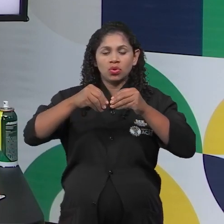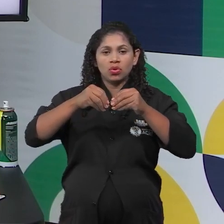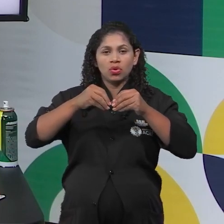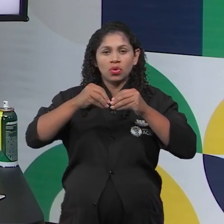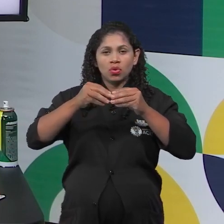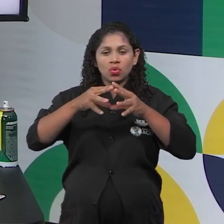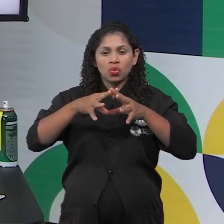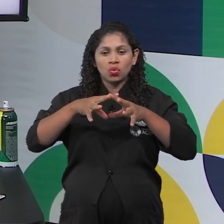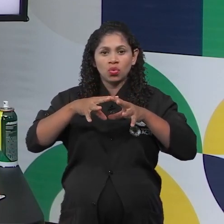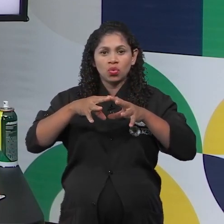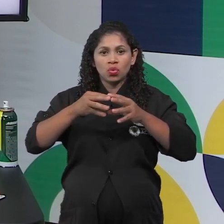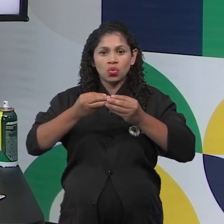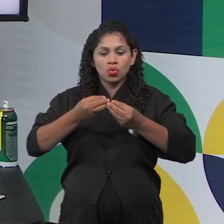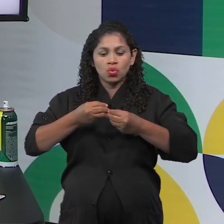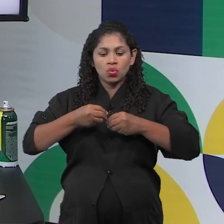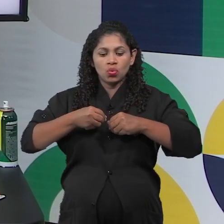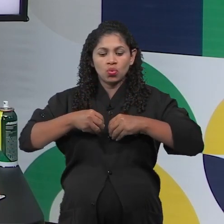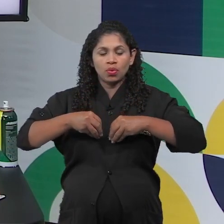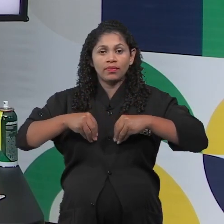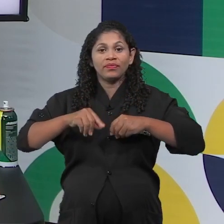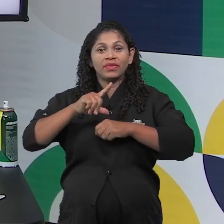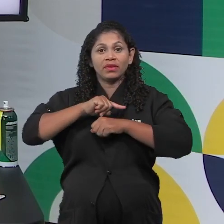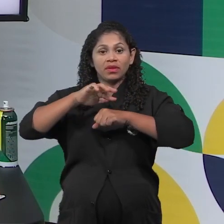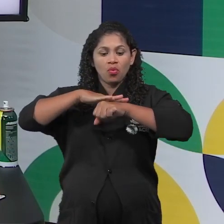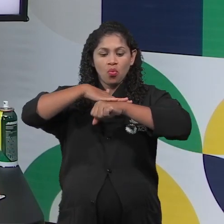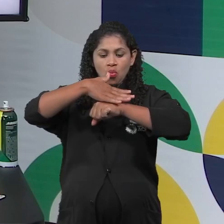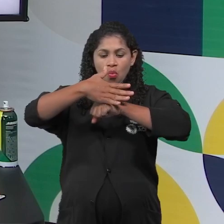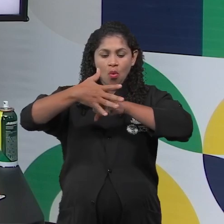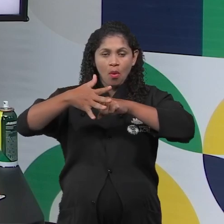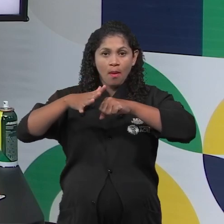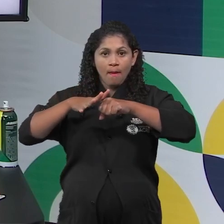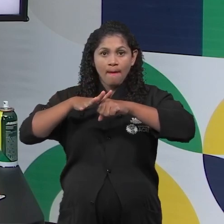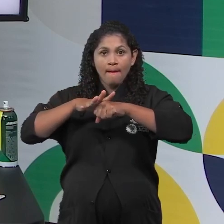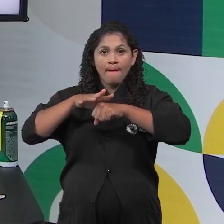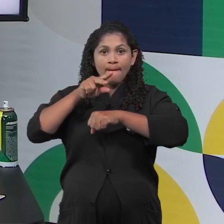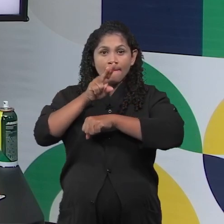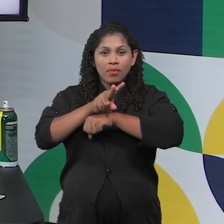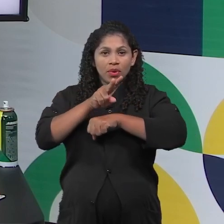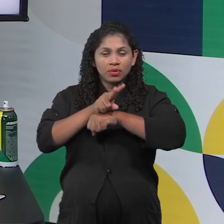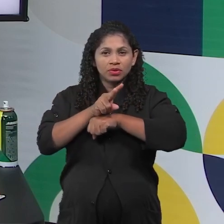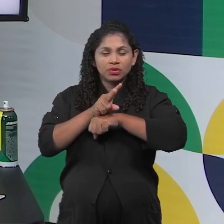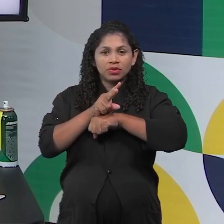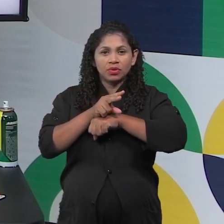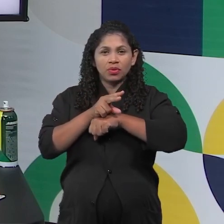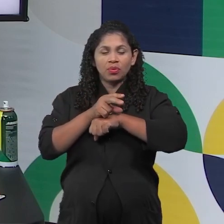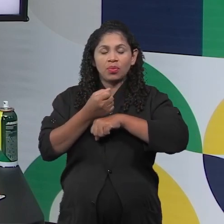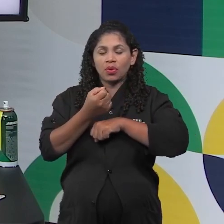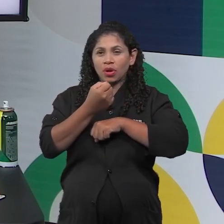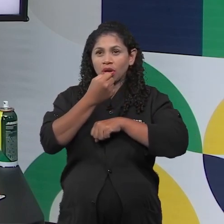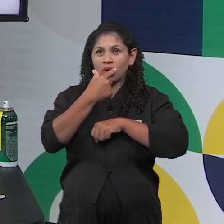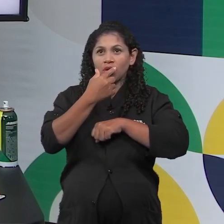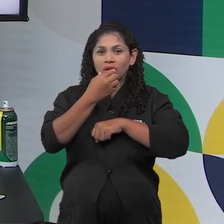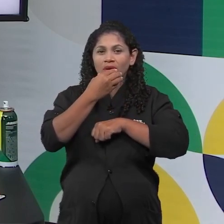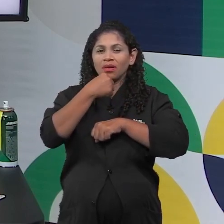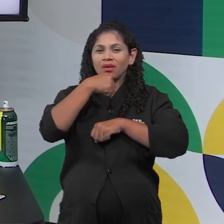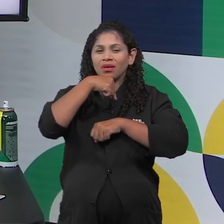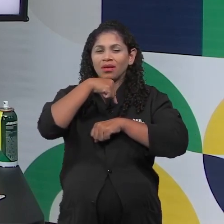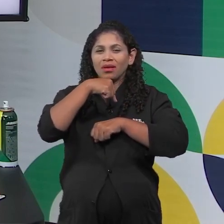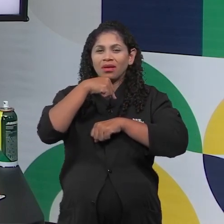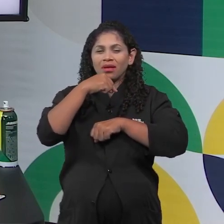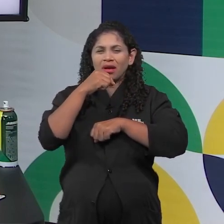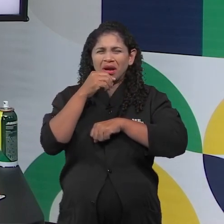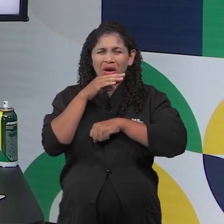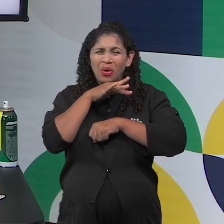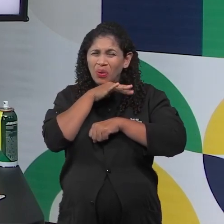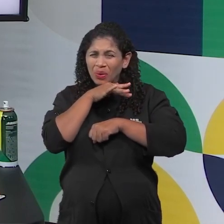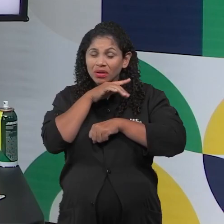no intestino. Então, ele tem uma camada protetora, né, para que ele não seja diluído ali dentro do estômago. E aí a gente tem